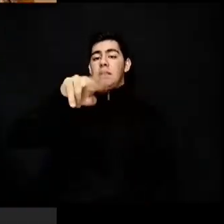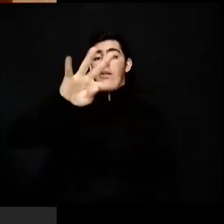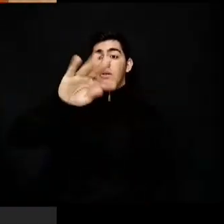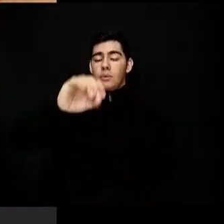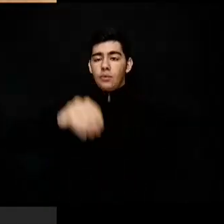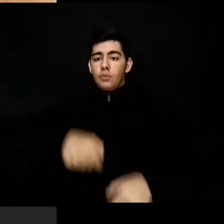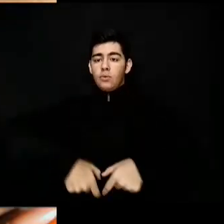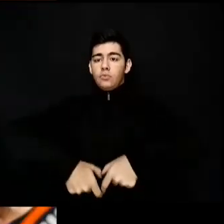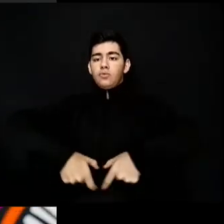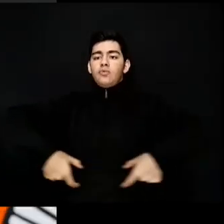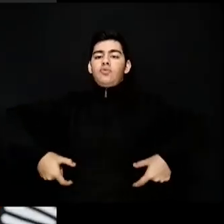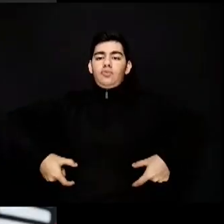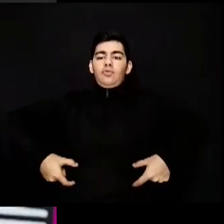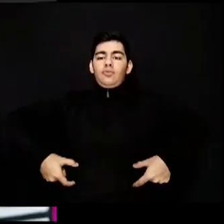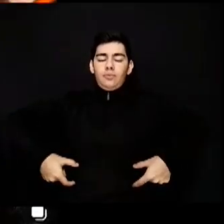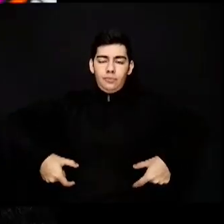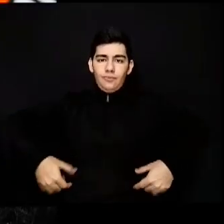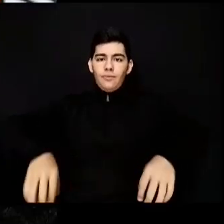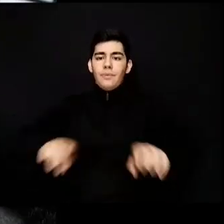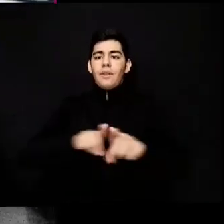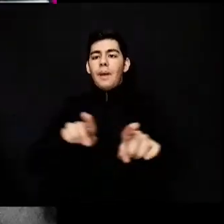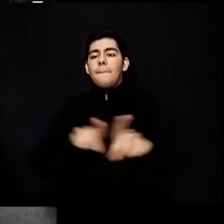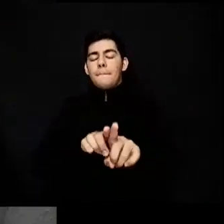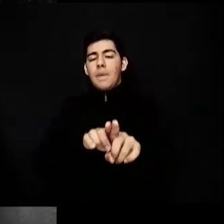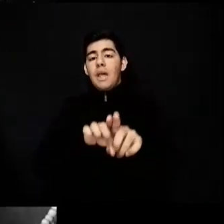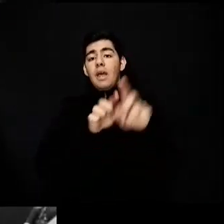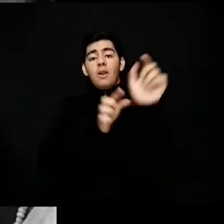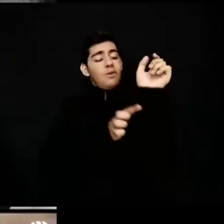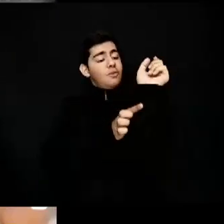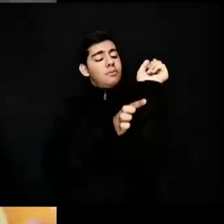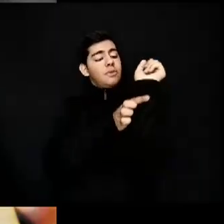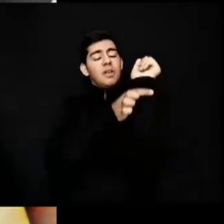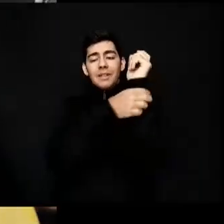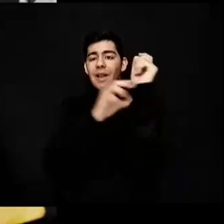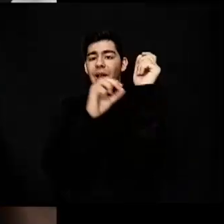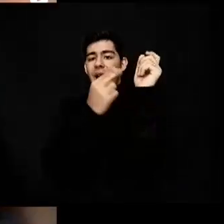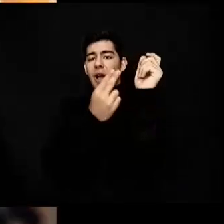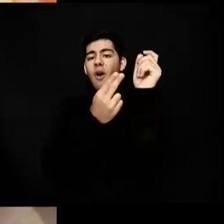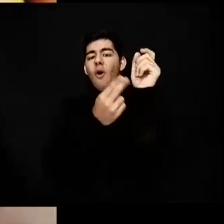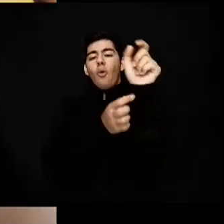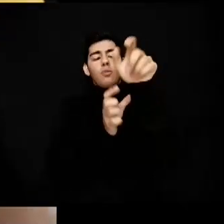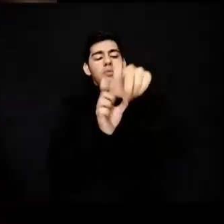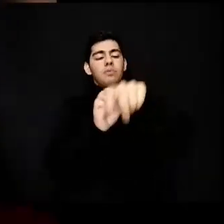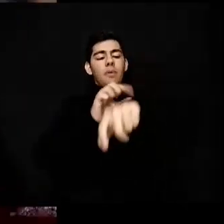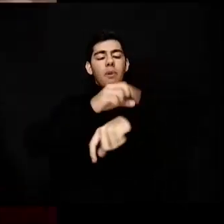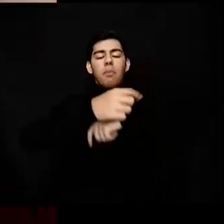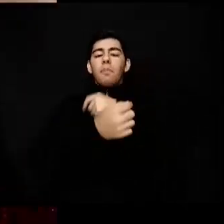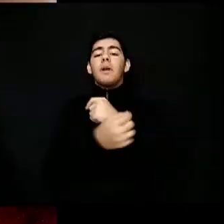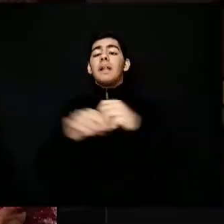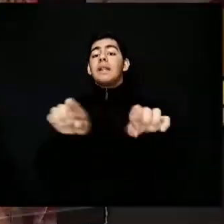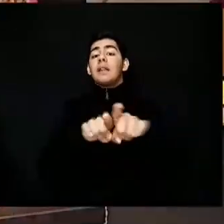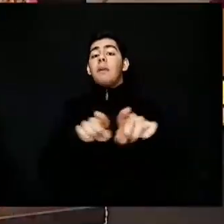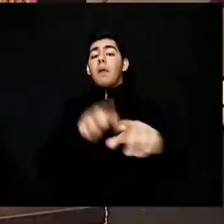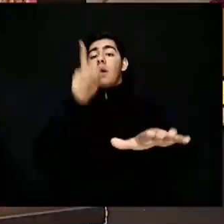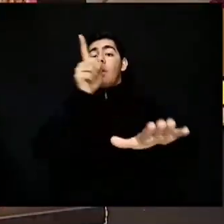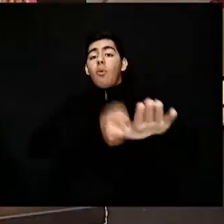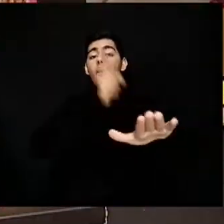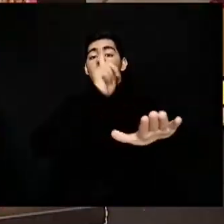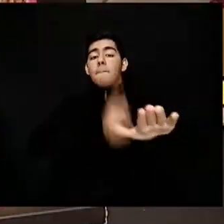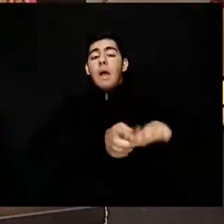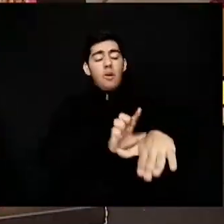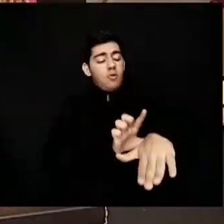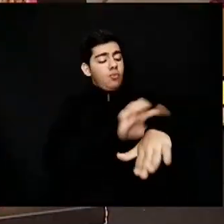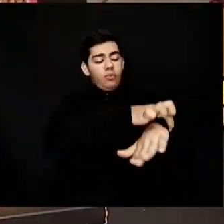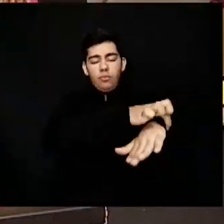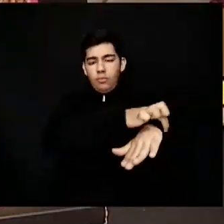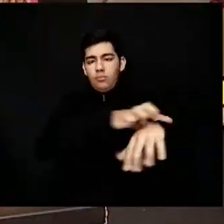bracelete, que põe mais aqui em cima, ou uma pulseira, tornozeleira, dependendo como for, dá pra você dar 2